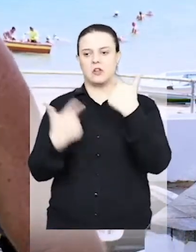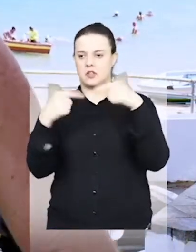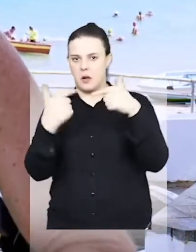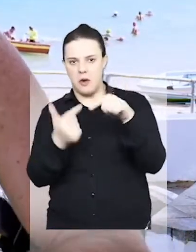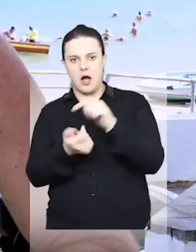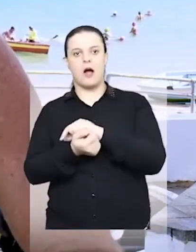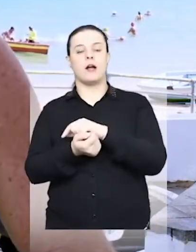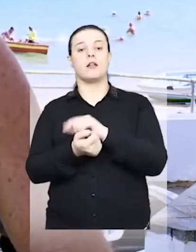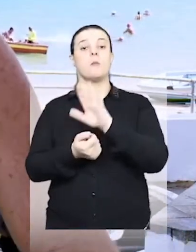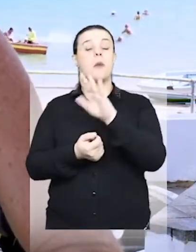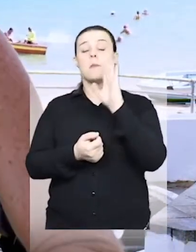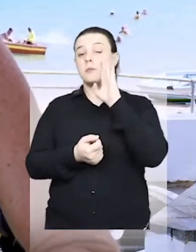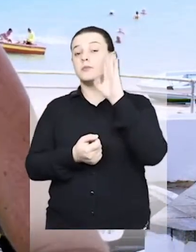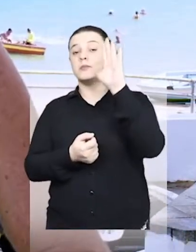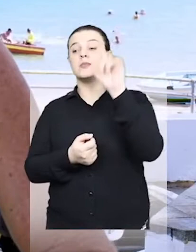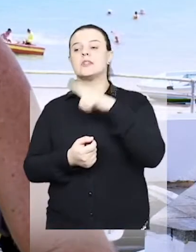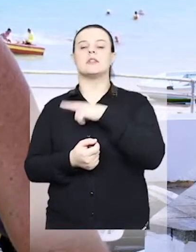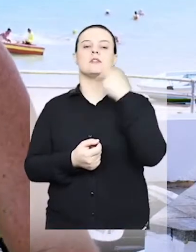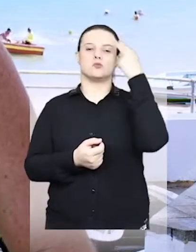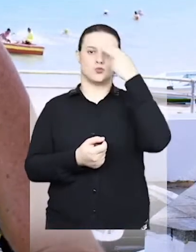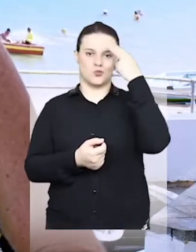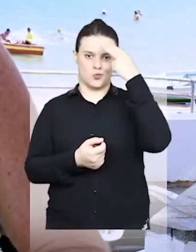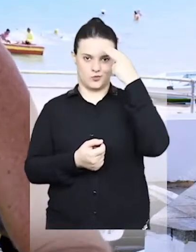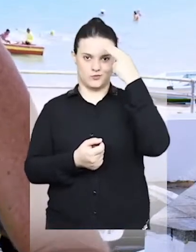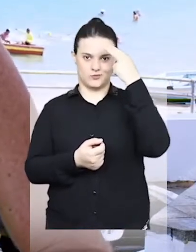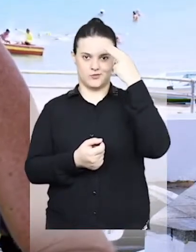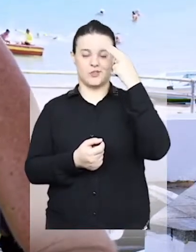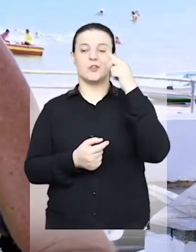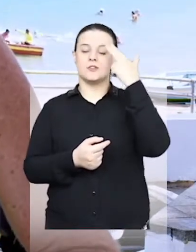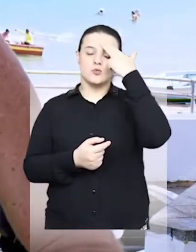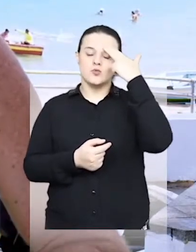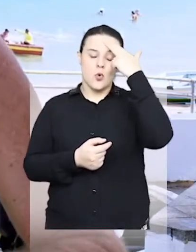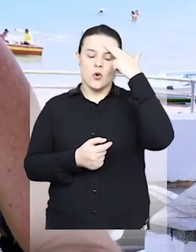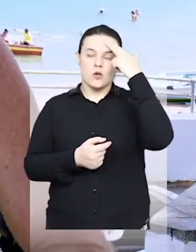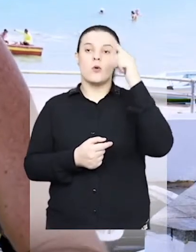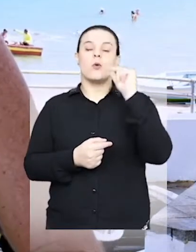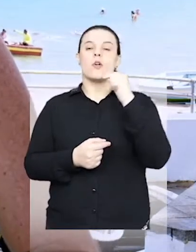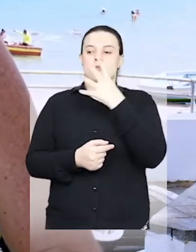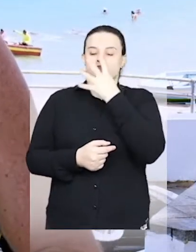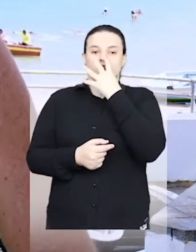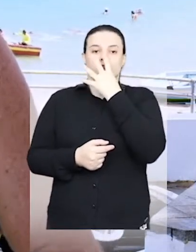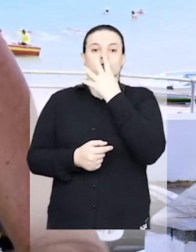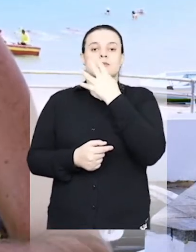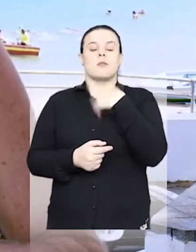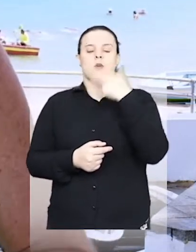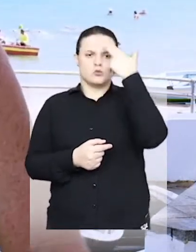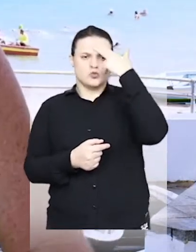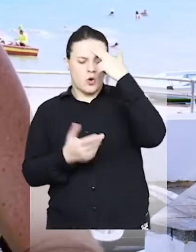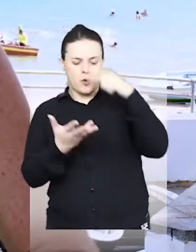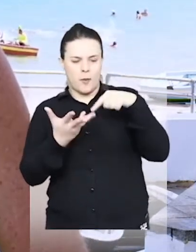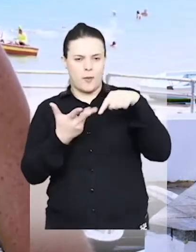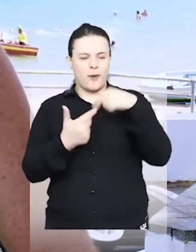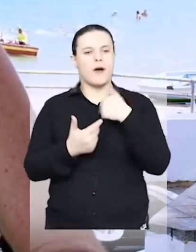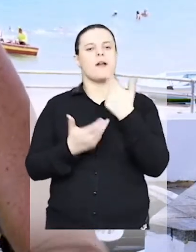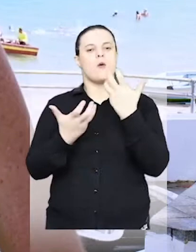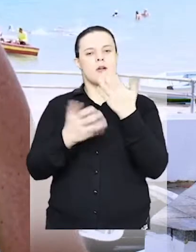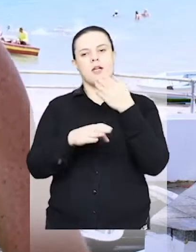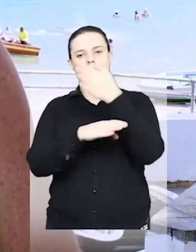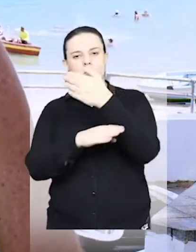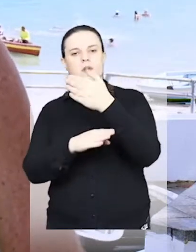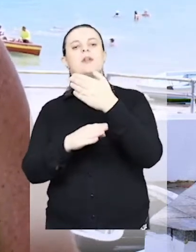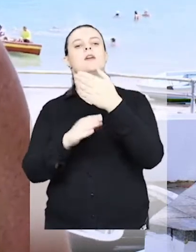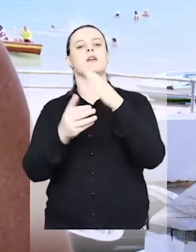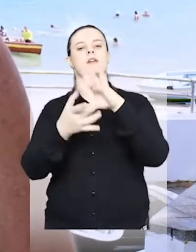filho, trabalha, mas acima de tudo tem um sonho. O que eu admiro em Felipe meu sonho é esse, eu quero ir para